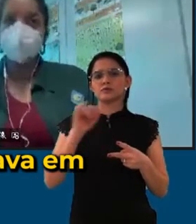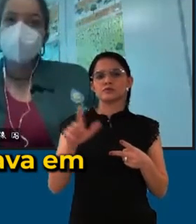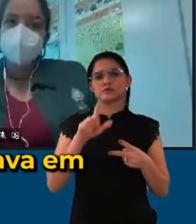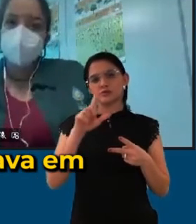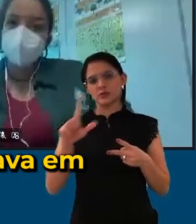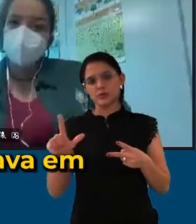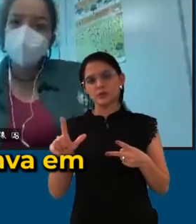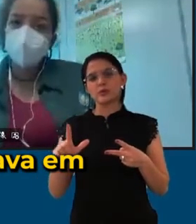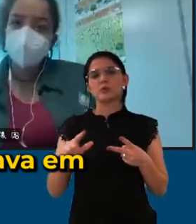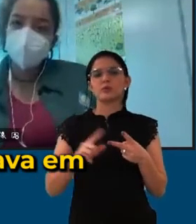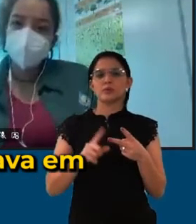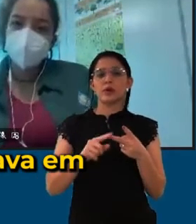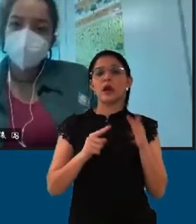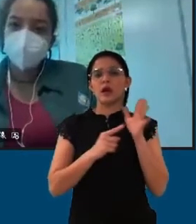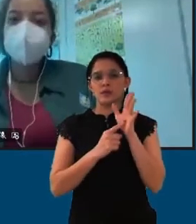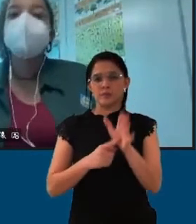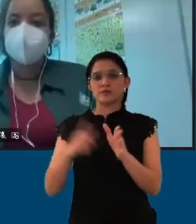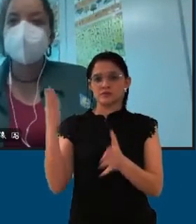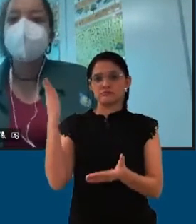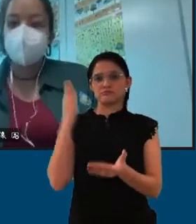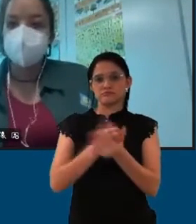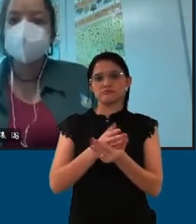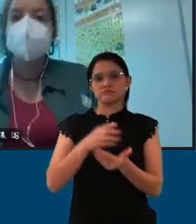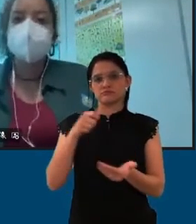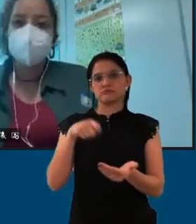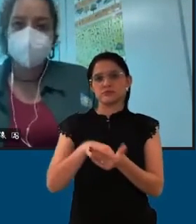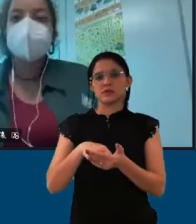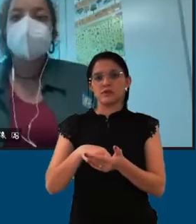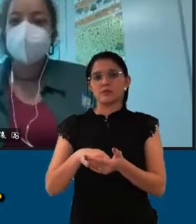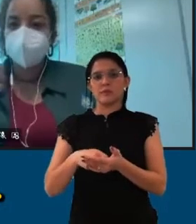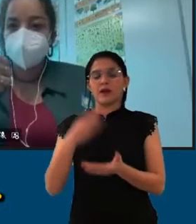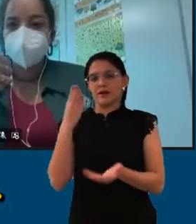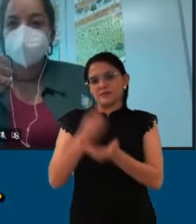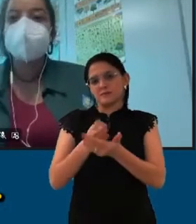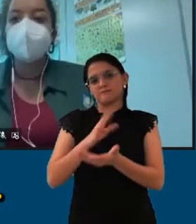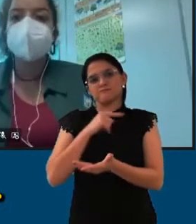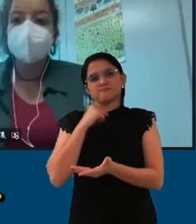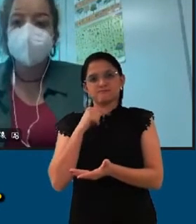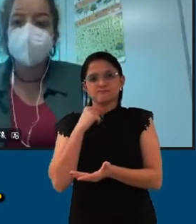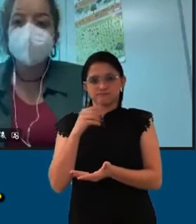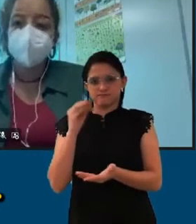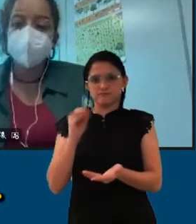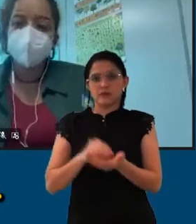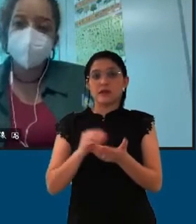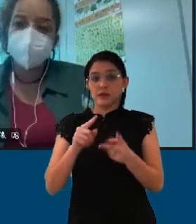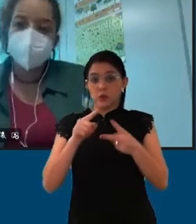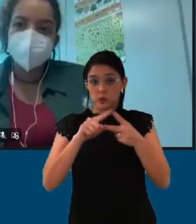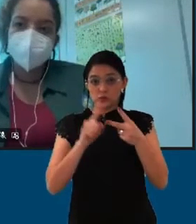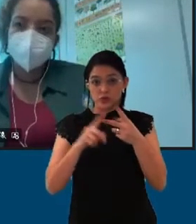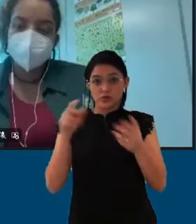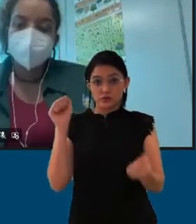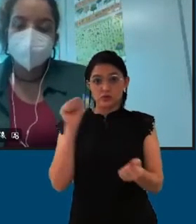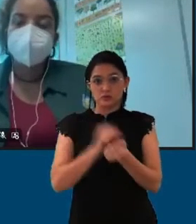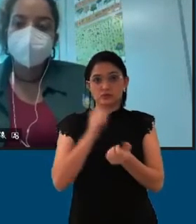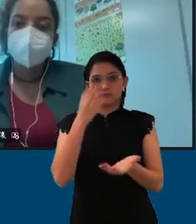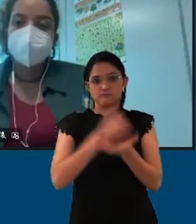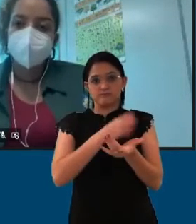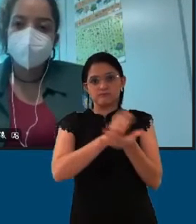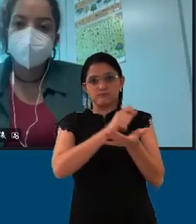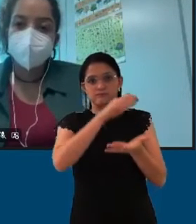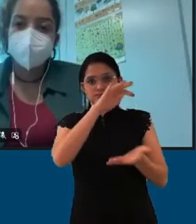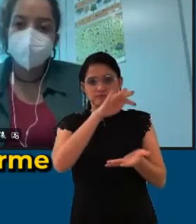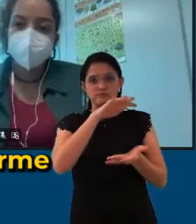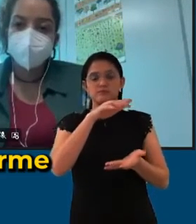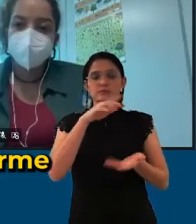esses pareceres, a ação já estava em curso, então ela não consta da ação, tá? Só para a gente documentar direitinho. Tá, doutor?